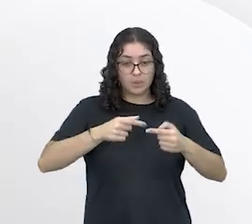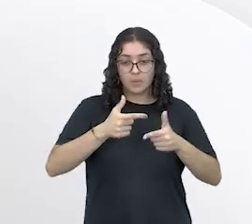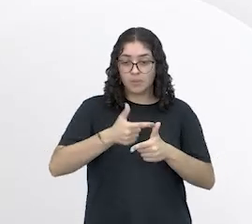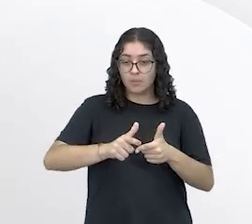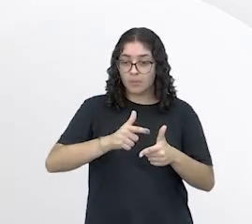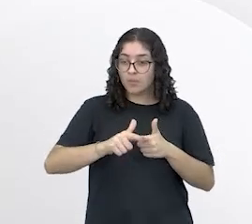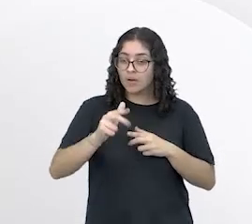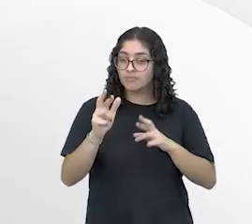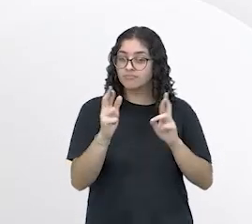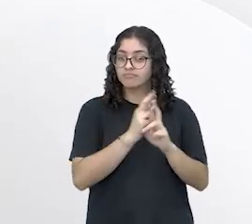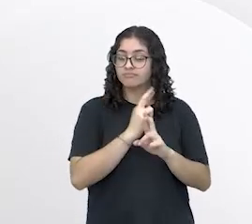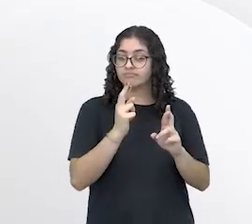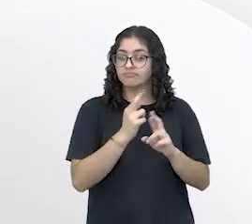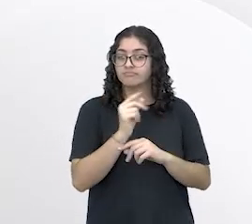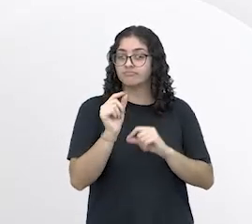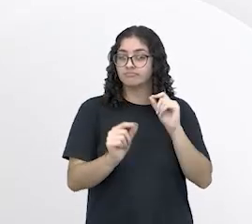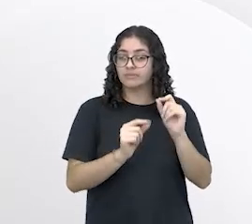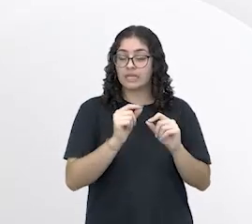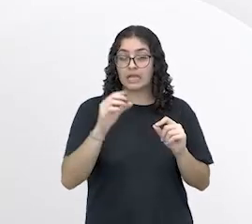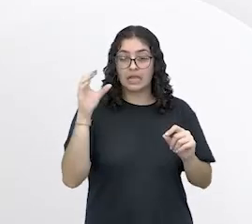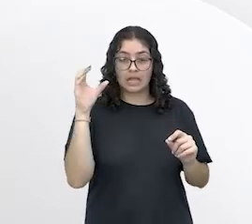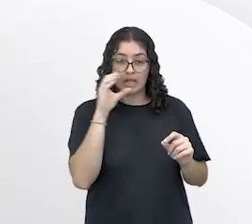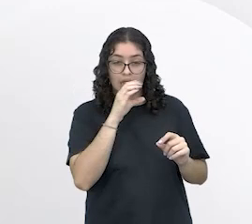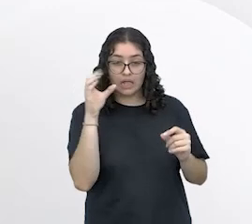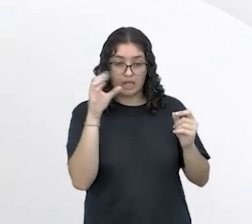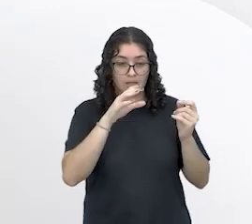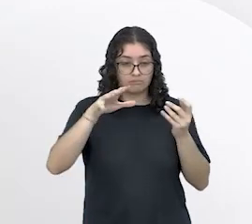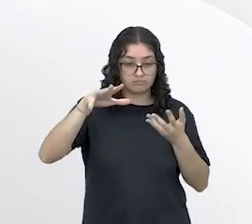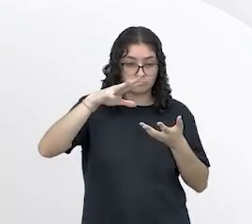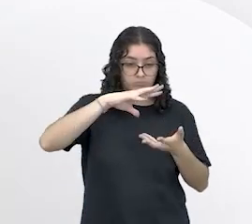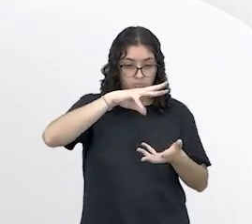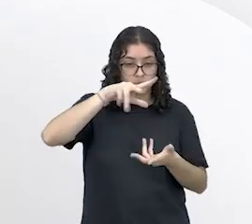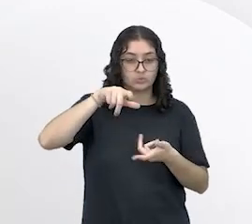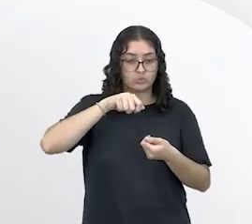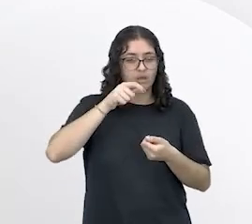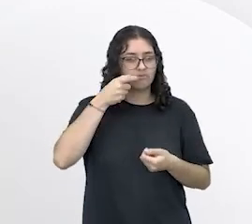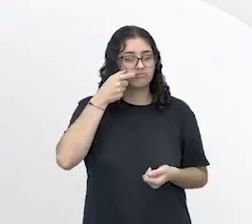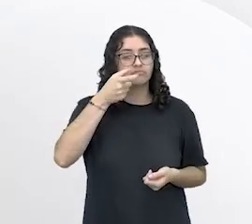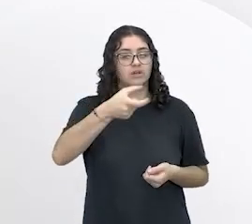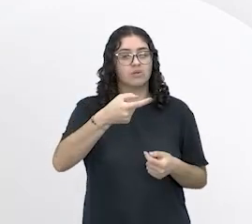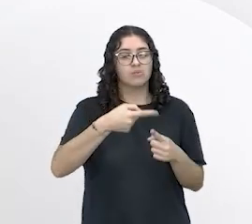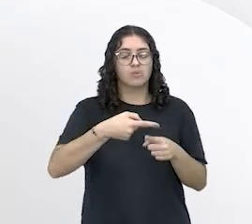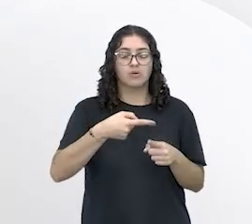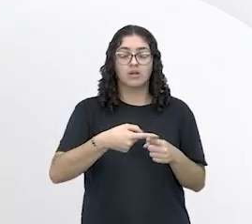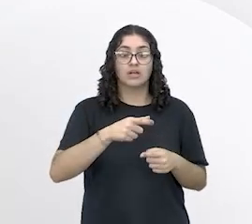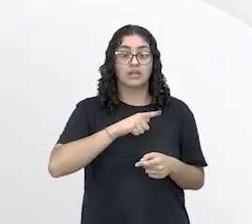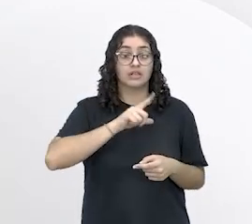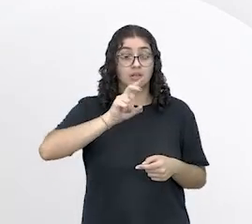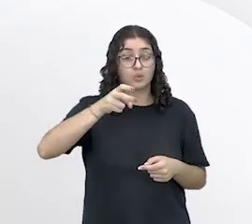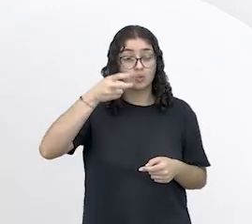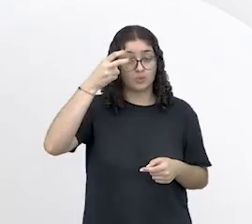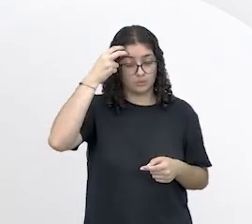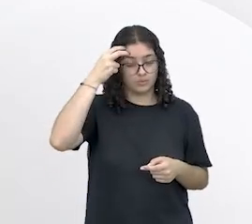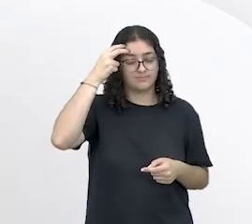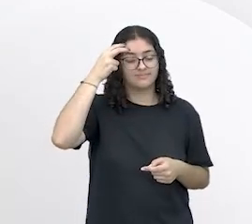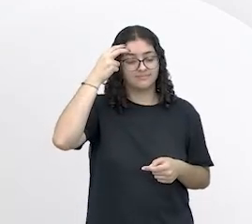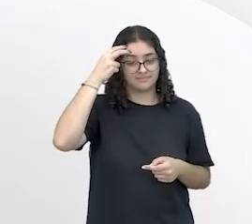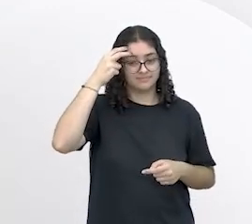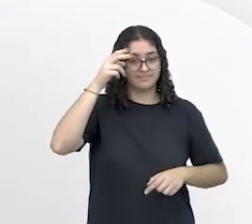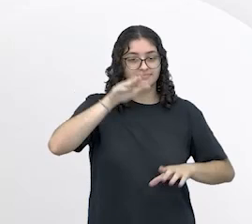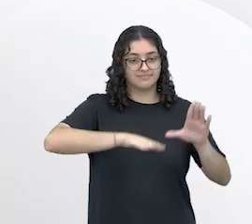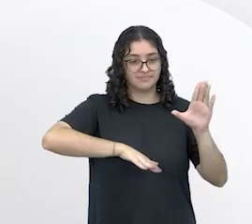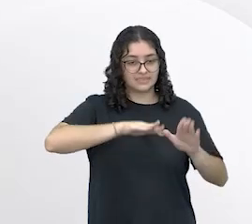problemas relacionados ao aquecimento global. Então, é bem interessante porque aqui entra o fato cultural, né? Que